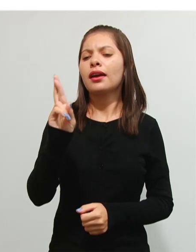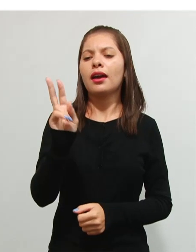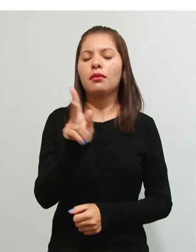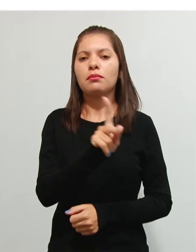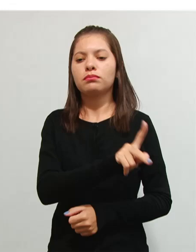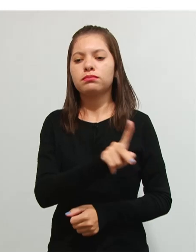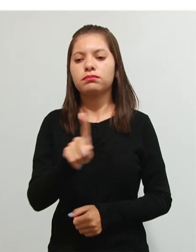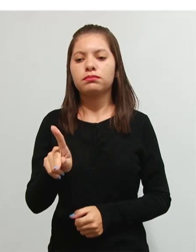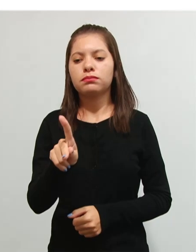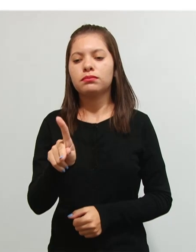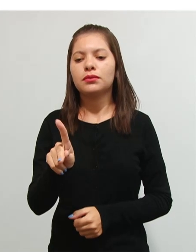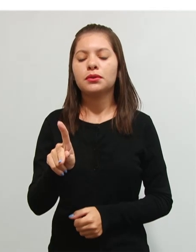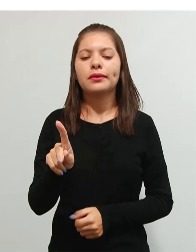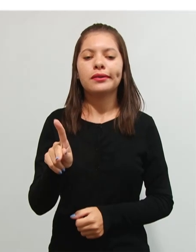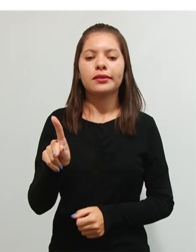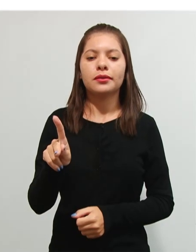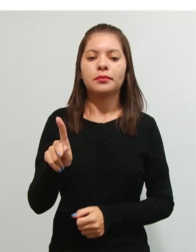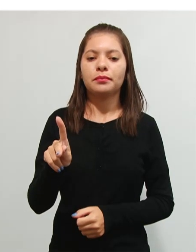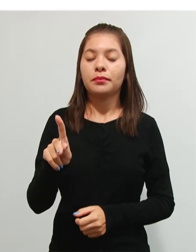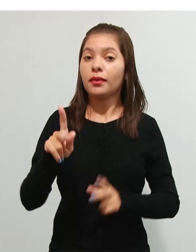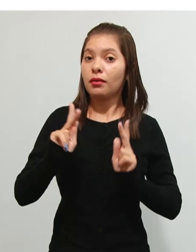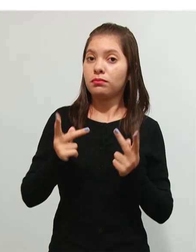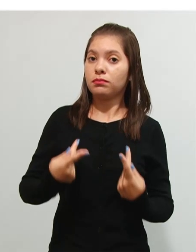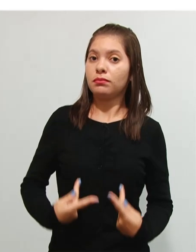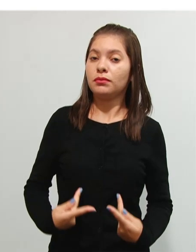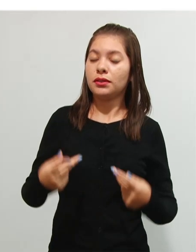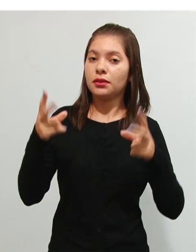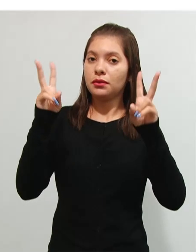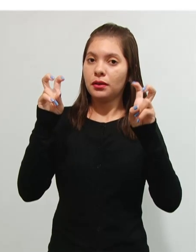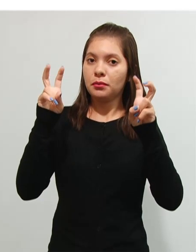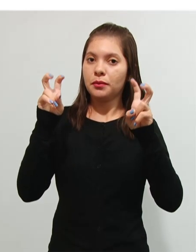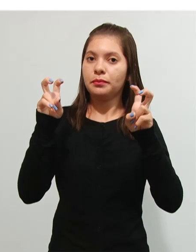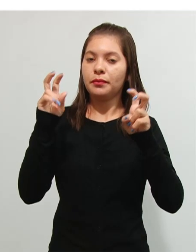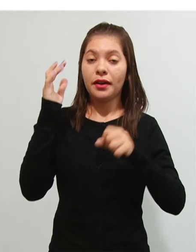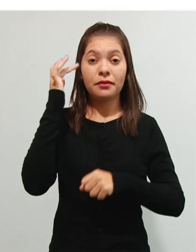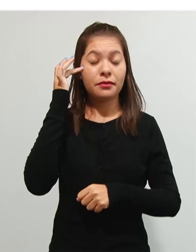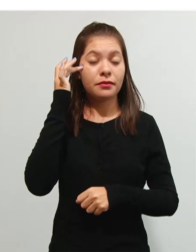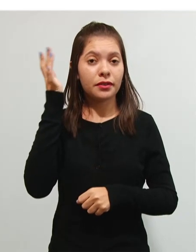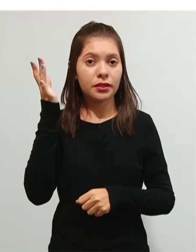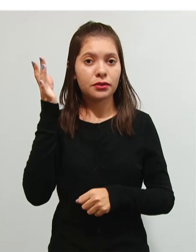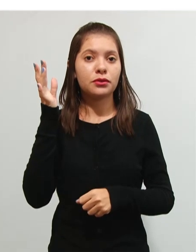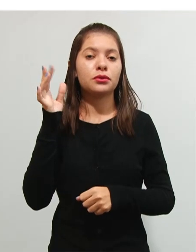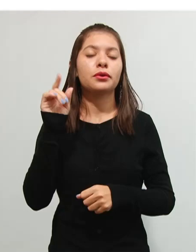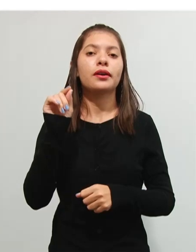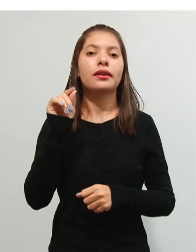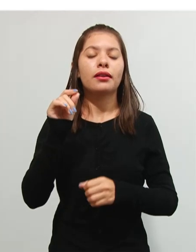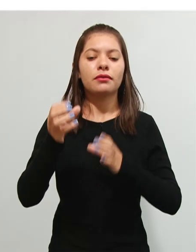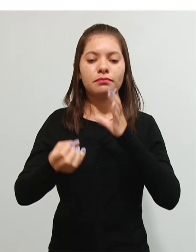professor na abordagem cognitiva, humanista? É o facilitador. Ele